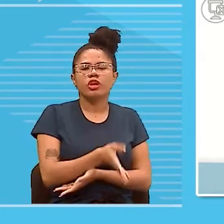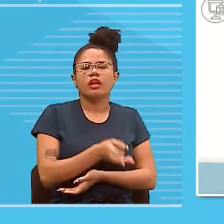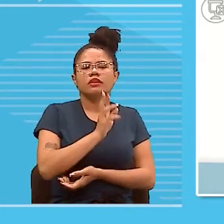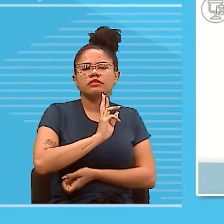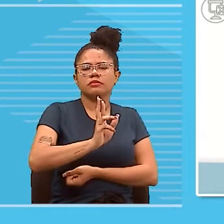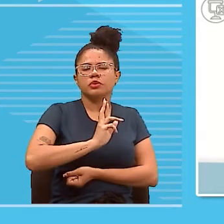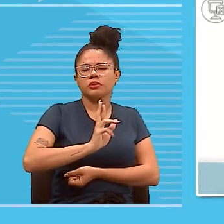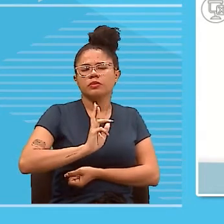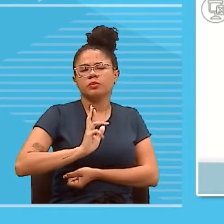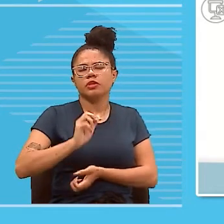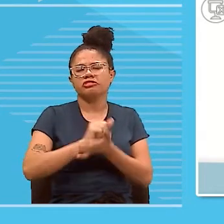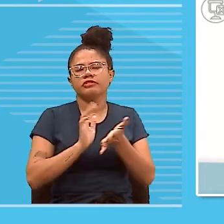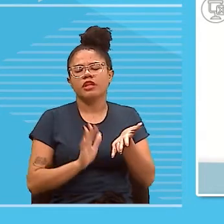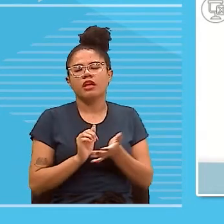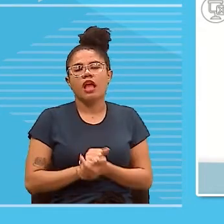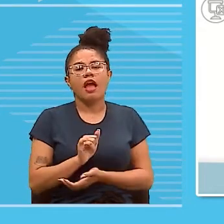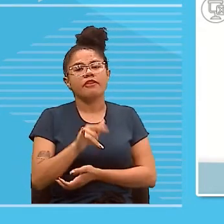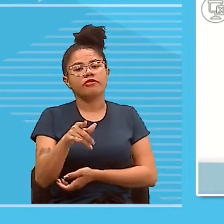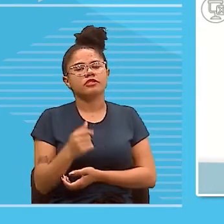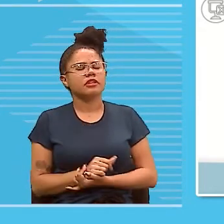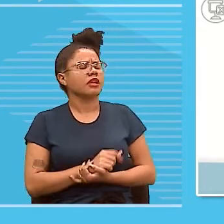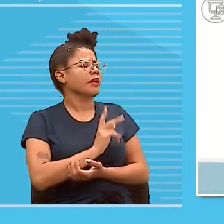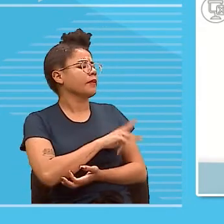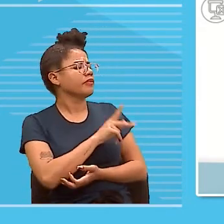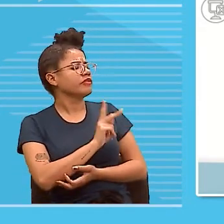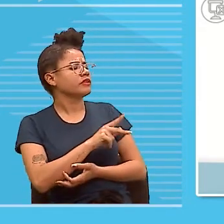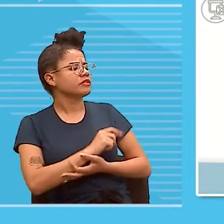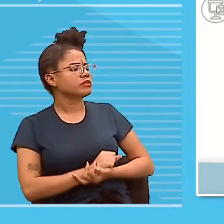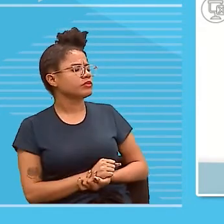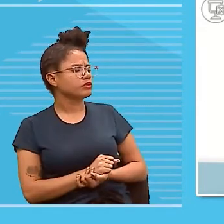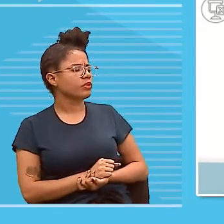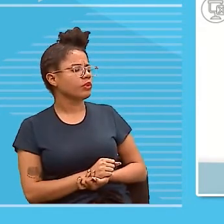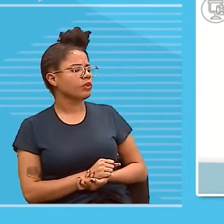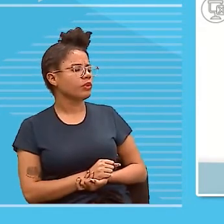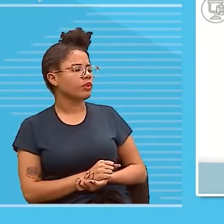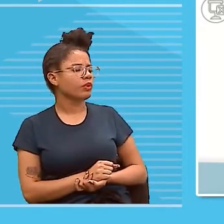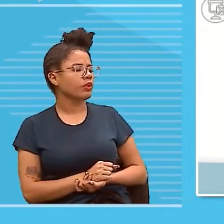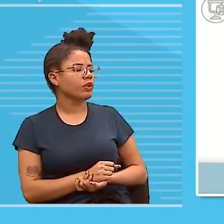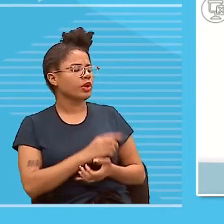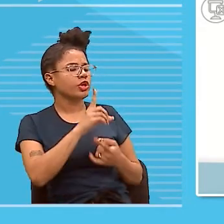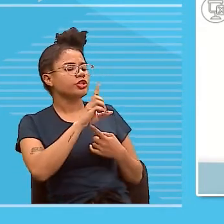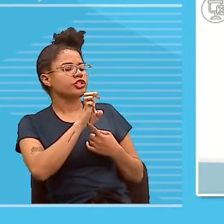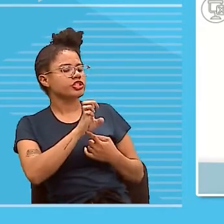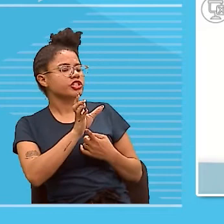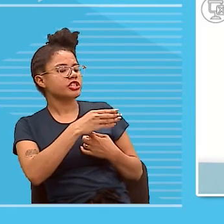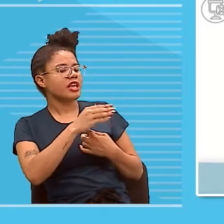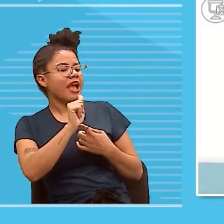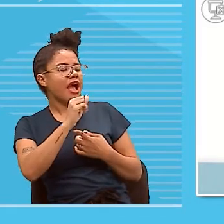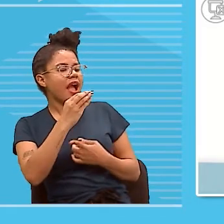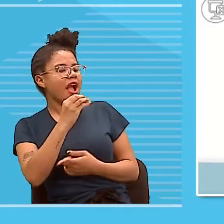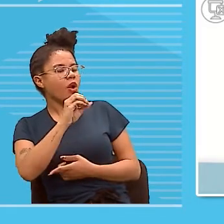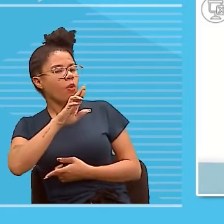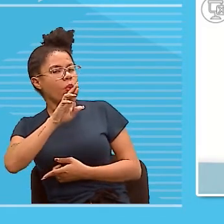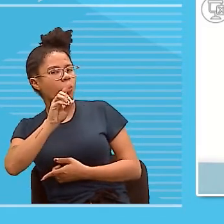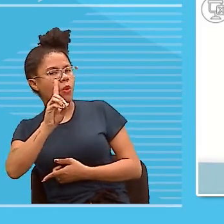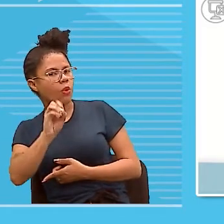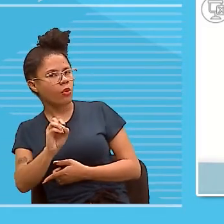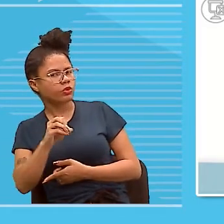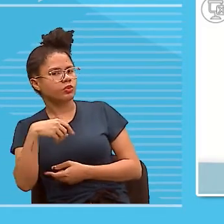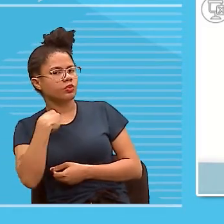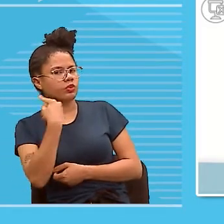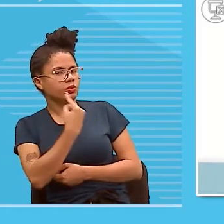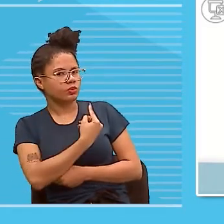aí você diz assim prof de acordo com aquilo que nós combinamos no início